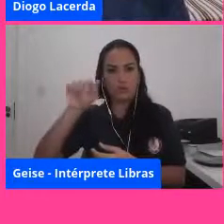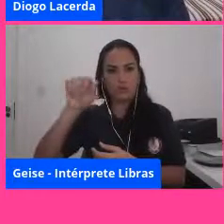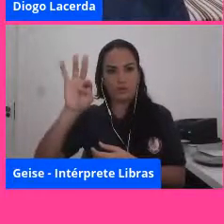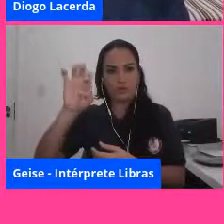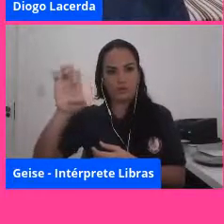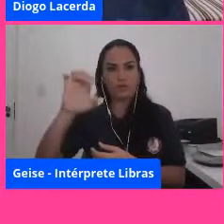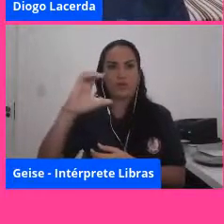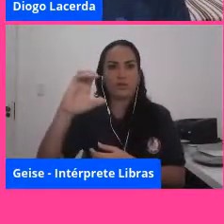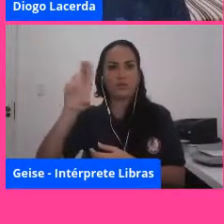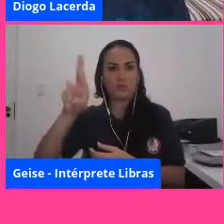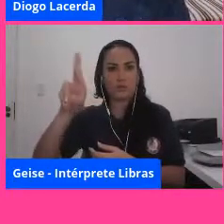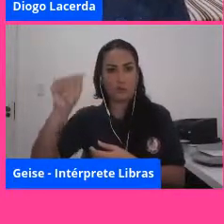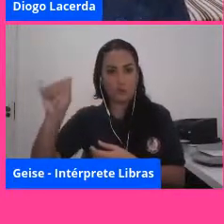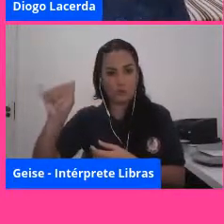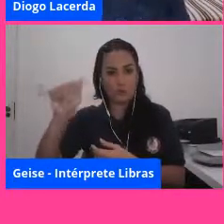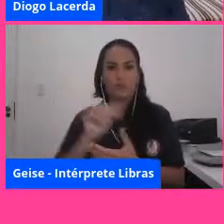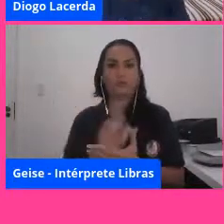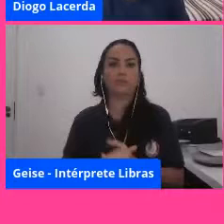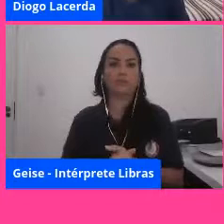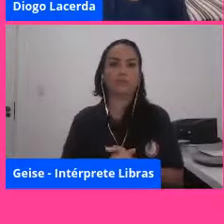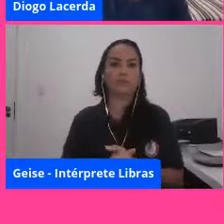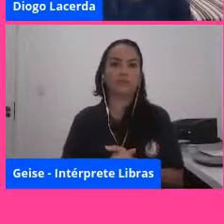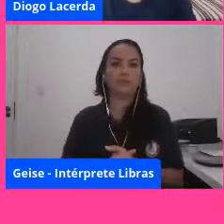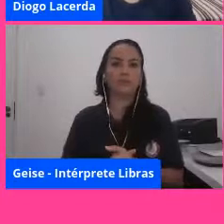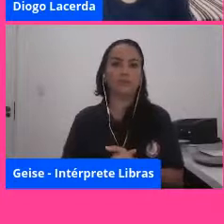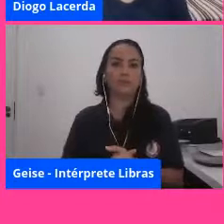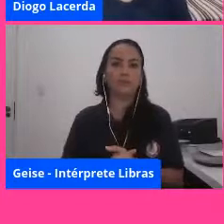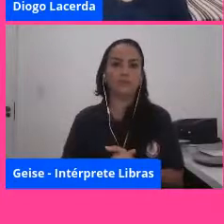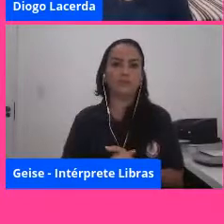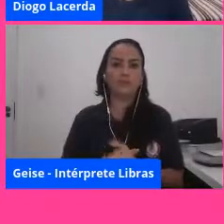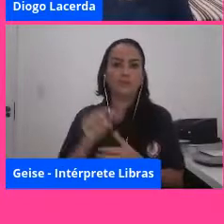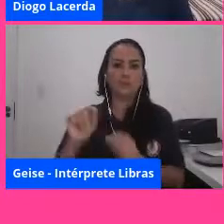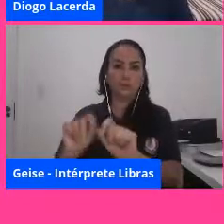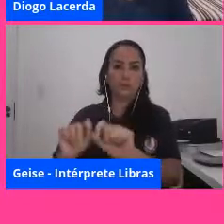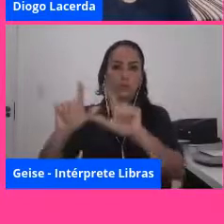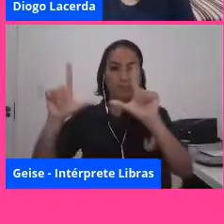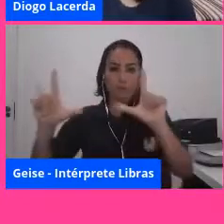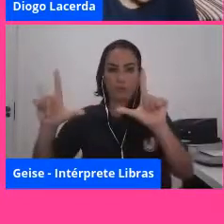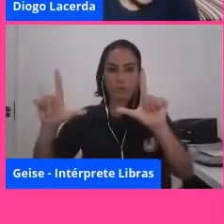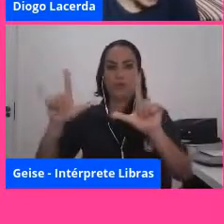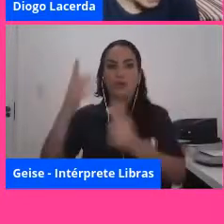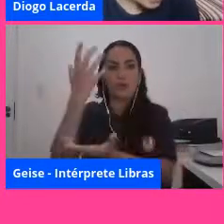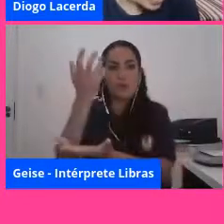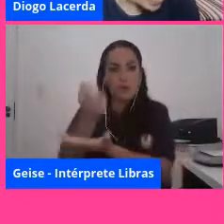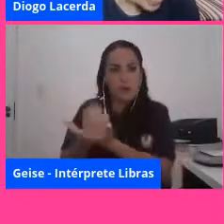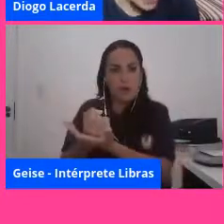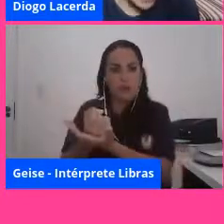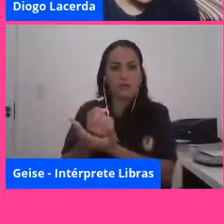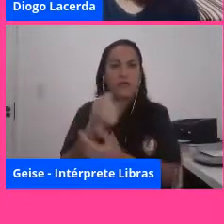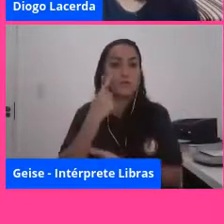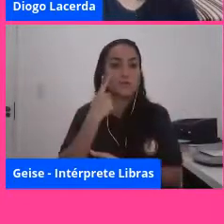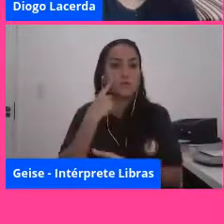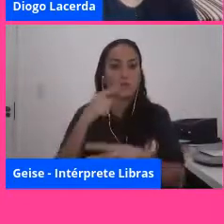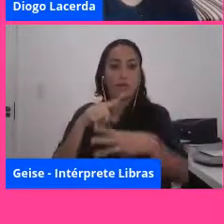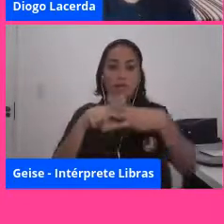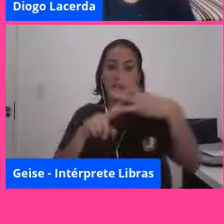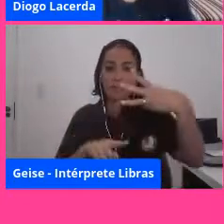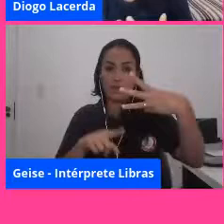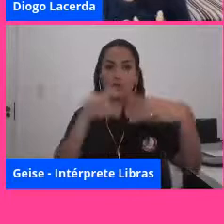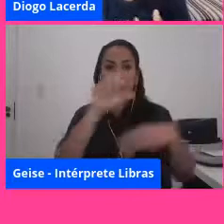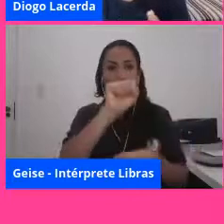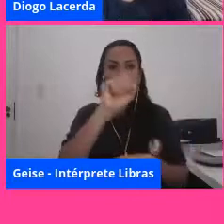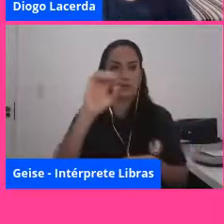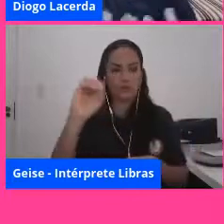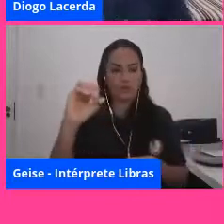E depois você vai abrir essa página e bota Download for Free. Eu estou vendo que eu tenho ideia